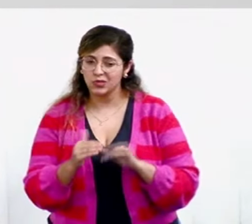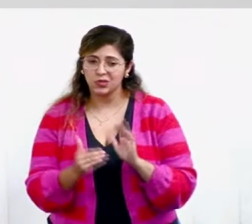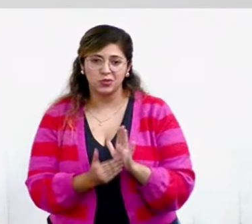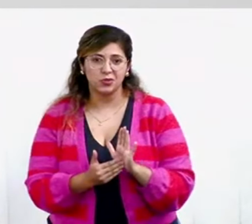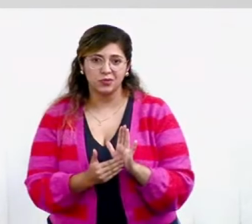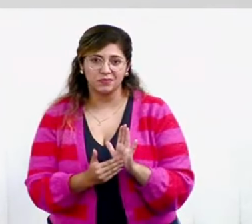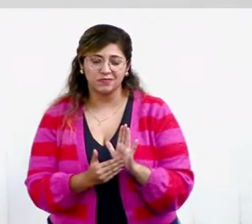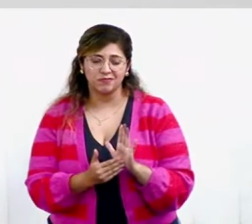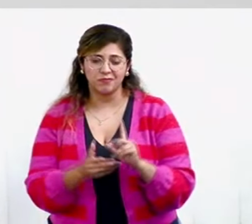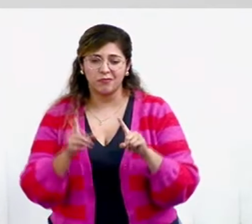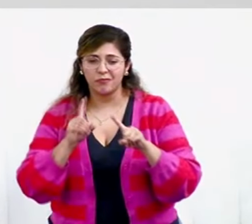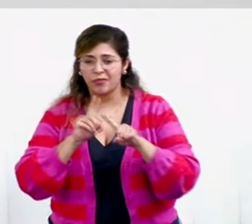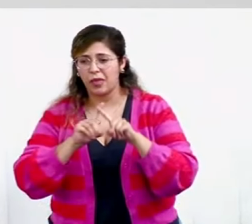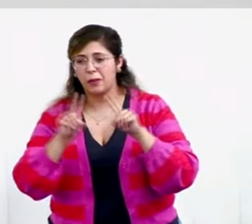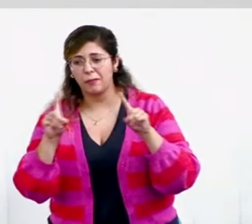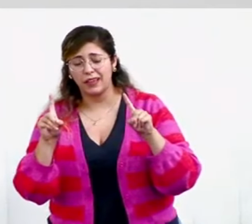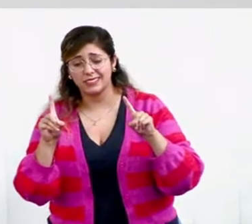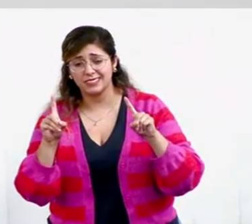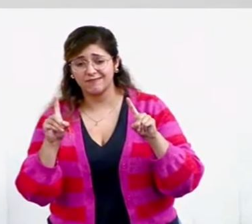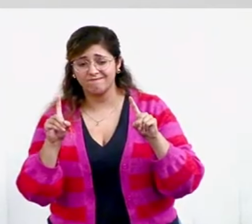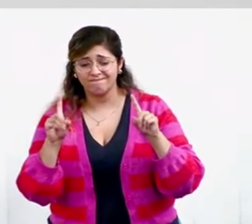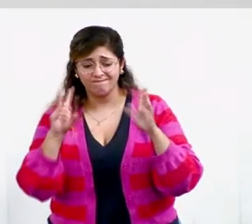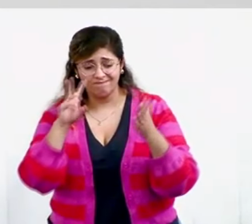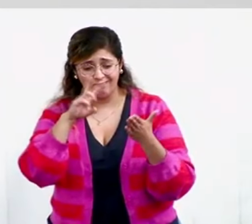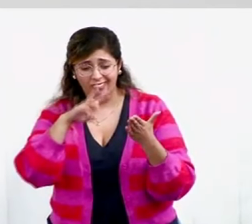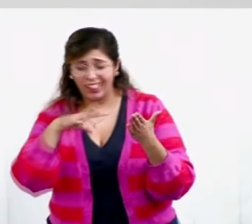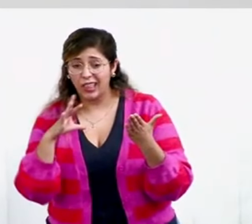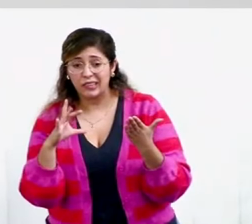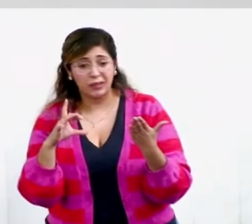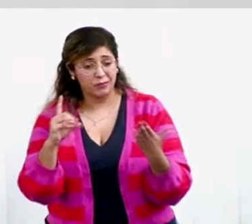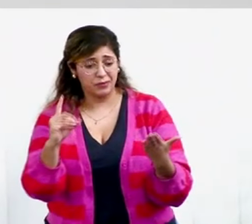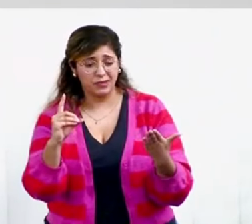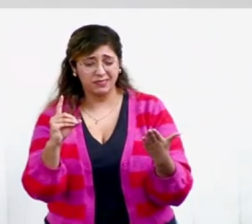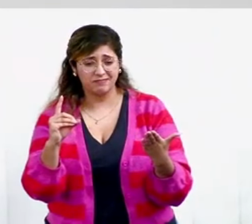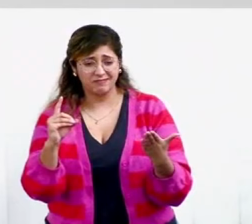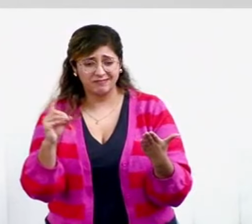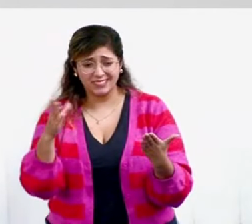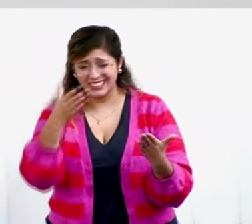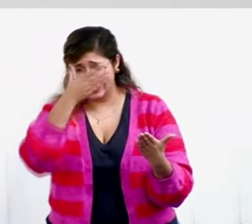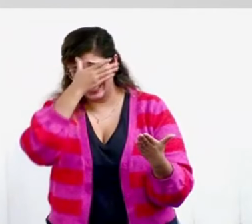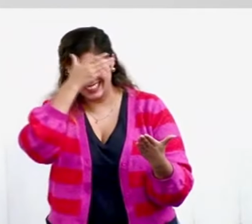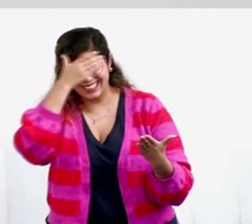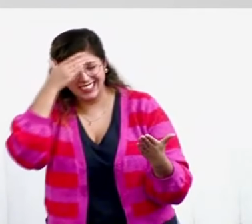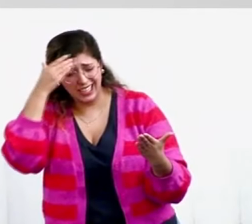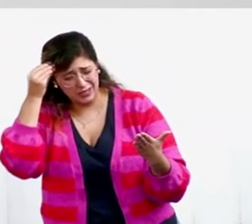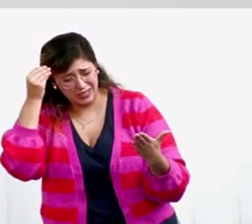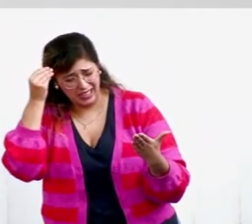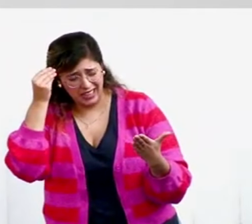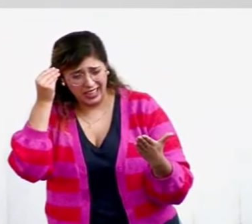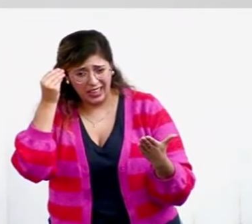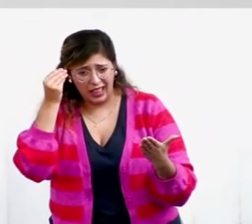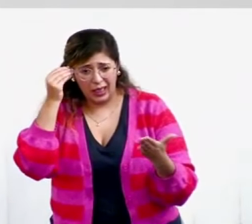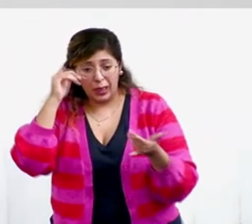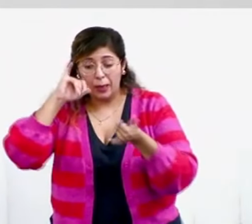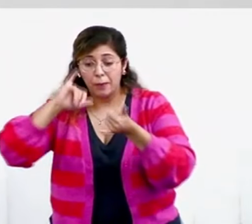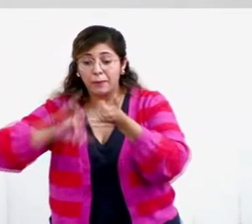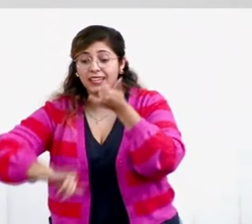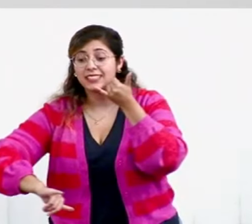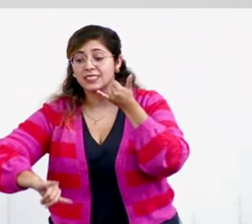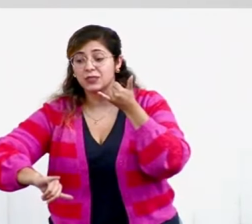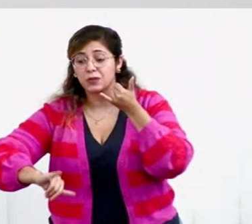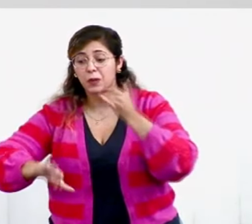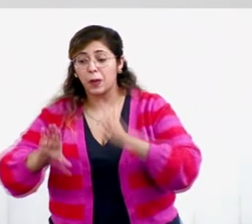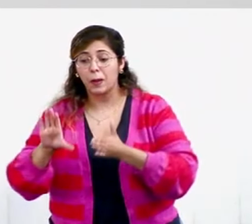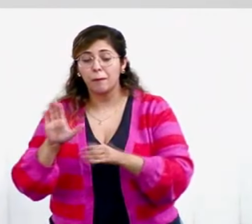Porque não em Deus e em sua verdade? Porque somos mais parecidos com o mundo do que com Cristo? Porque a